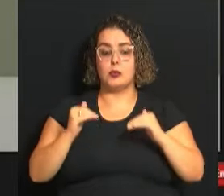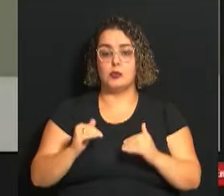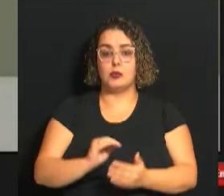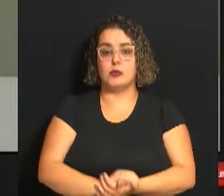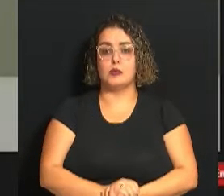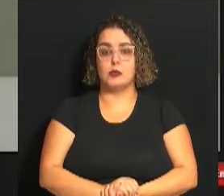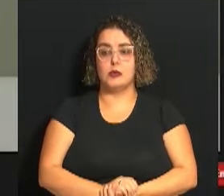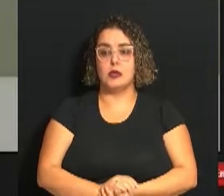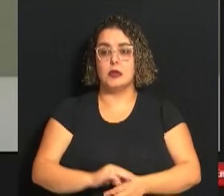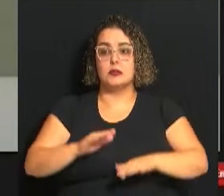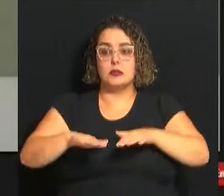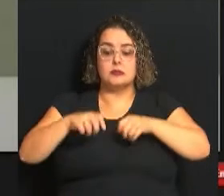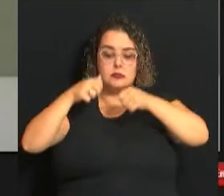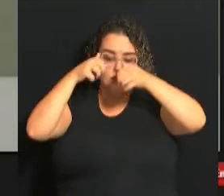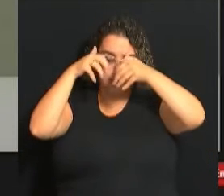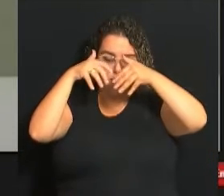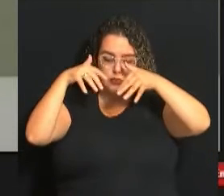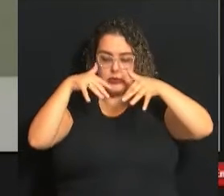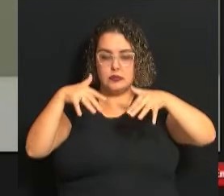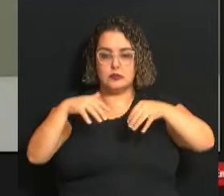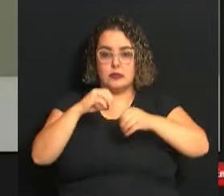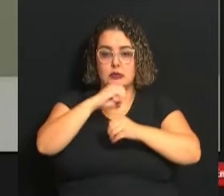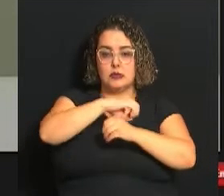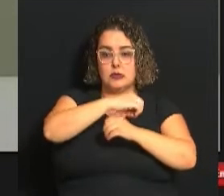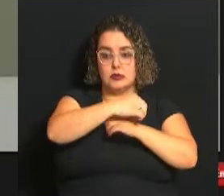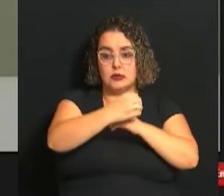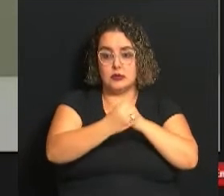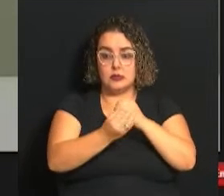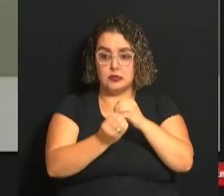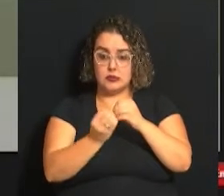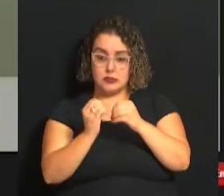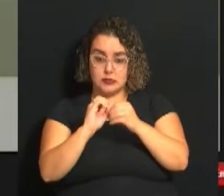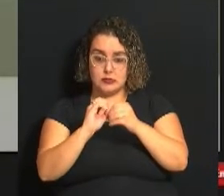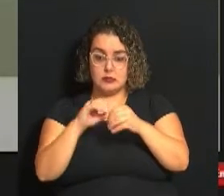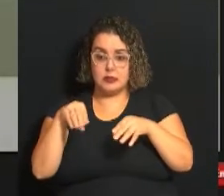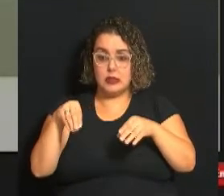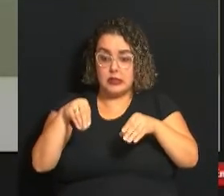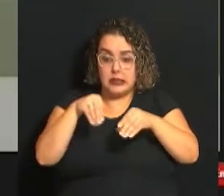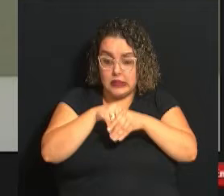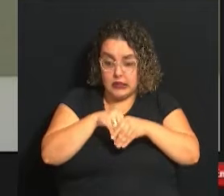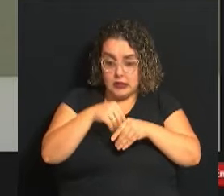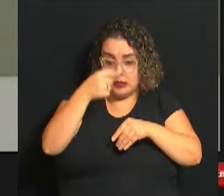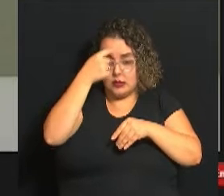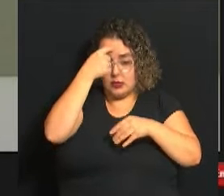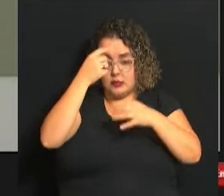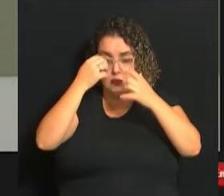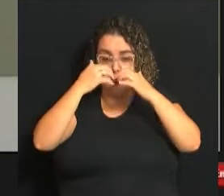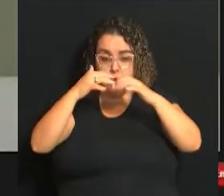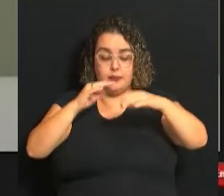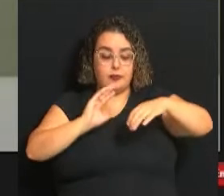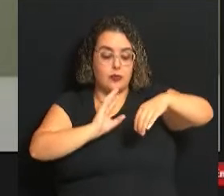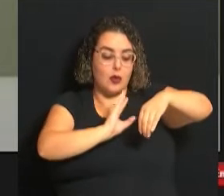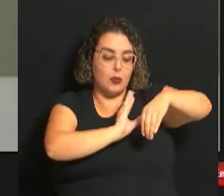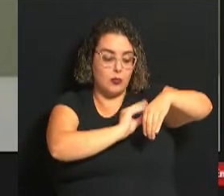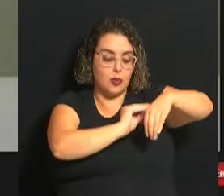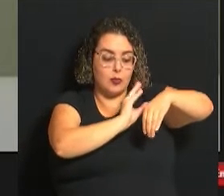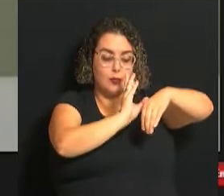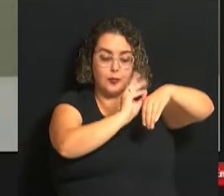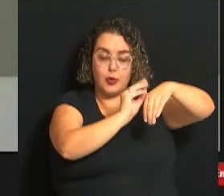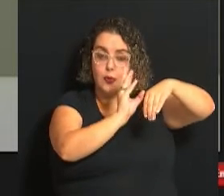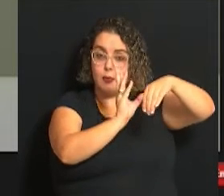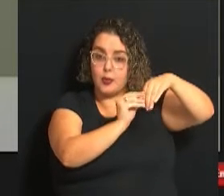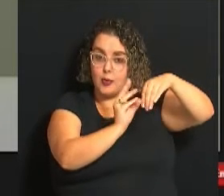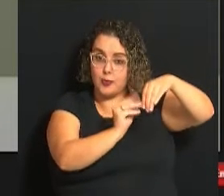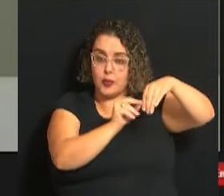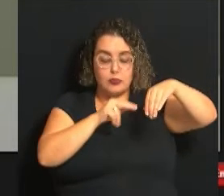infiltrações dessas células tumorais para dentro do cérebro pela ressonância magnética. Mas o